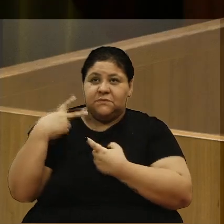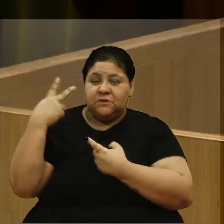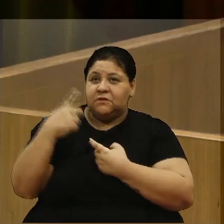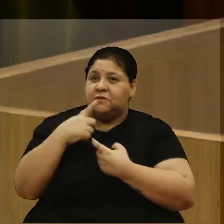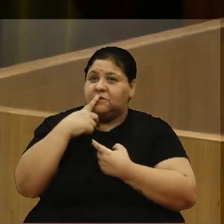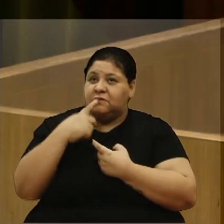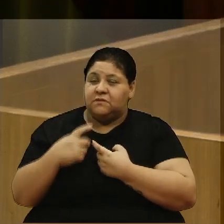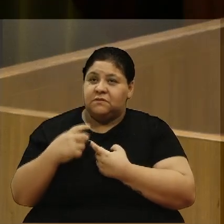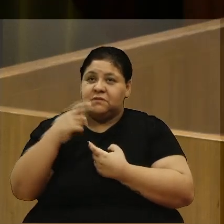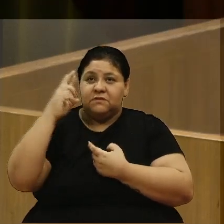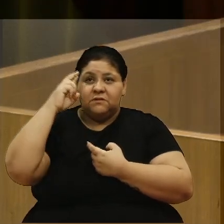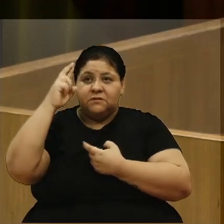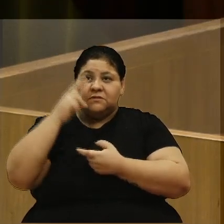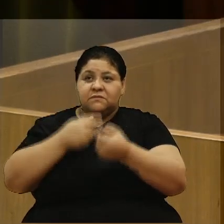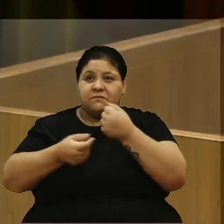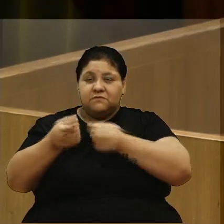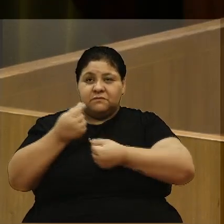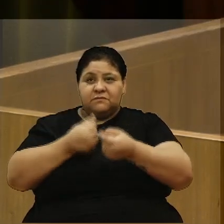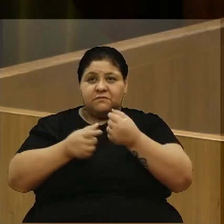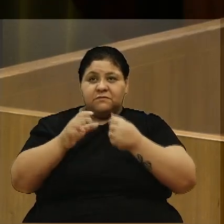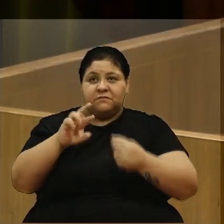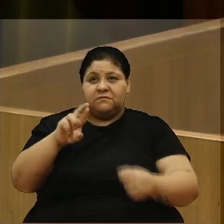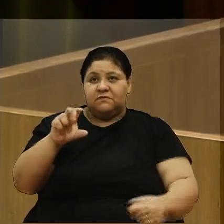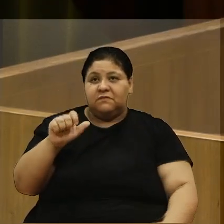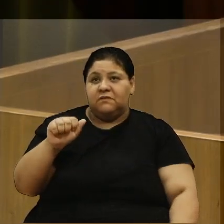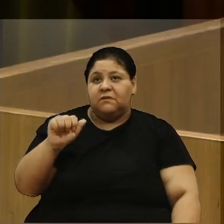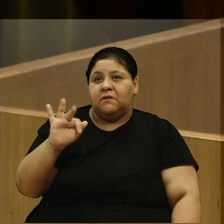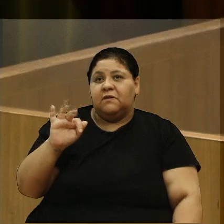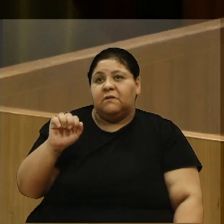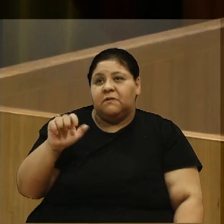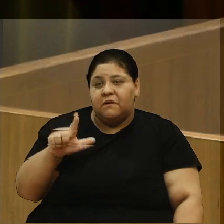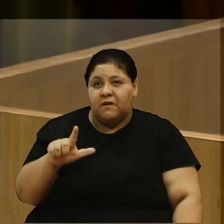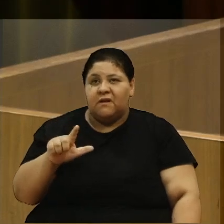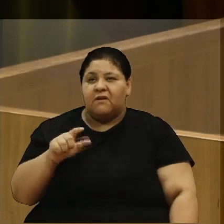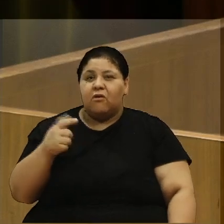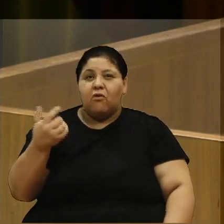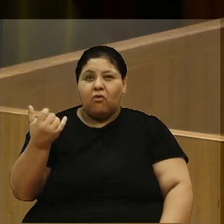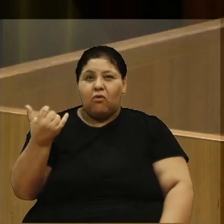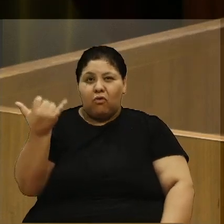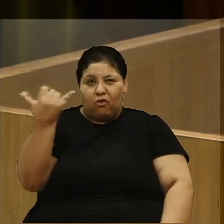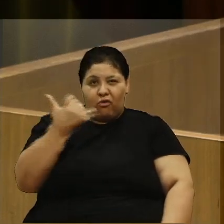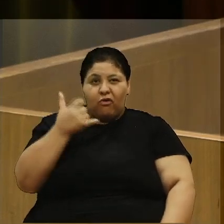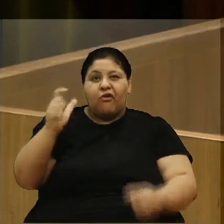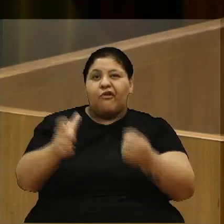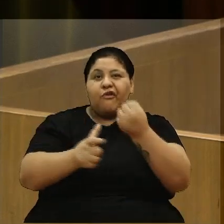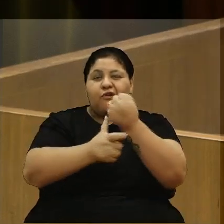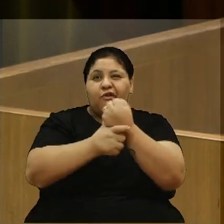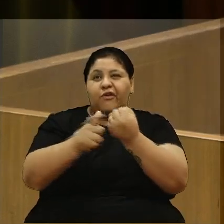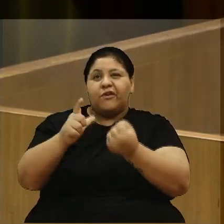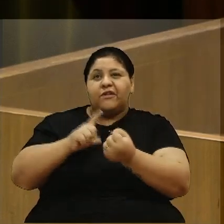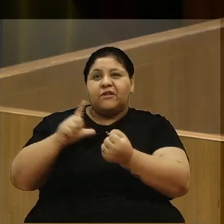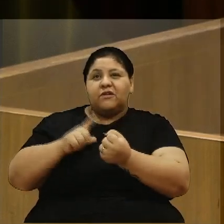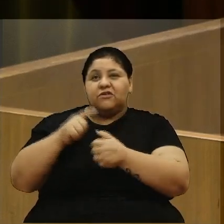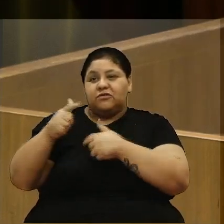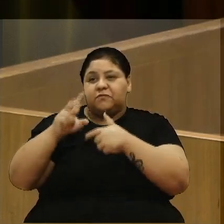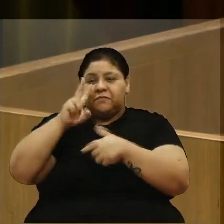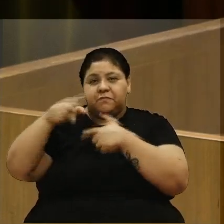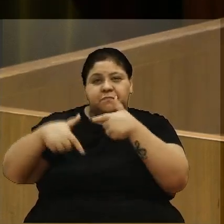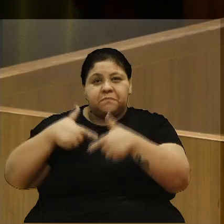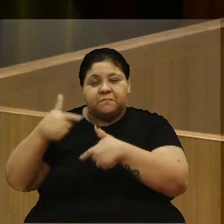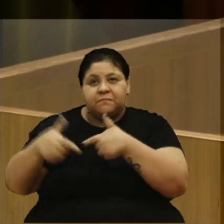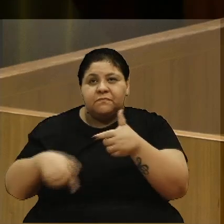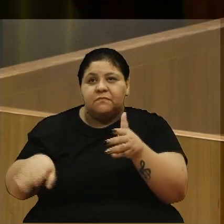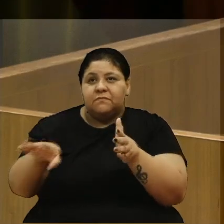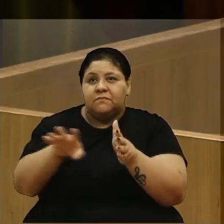que o diretor administrativo aqui, o Rafael, veio falar comigo há umas 3 semanas atrás e me garantiu que não haveria força-tarefa até